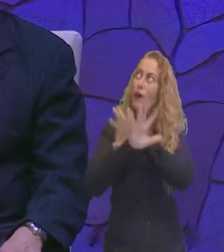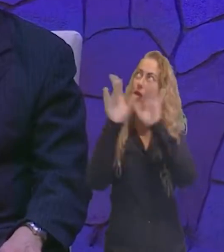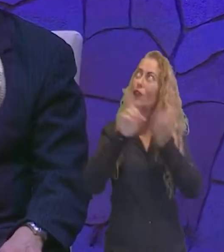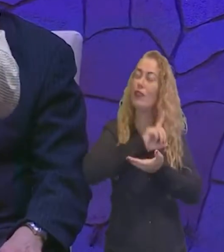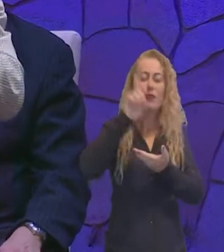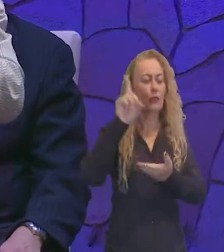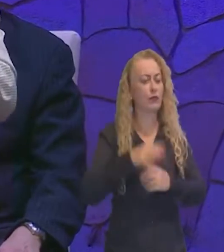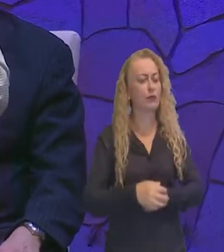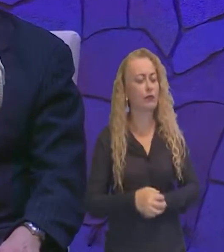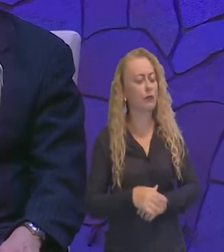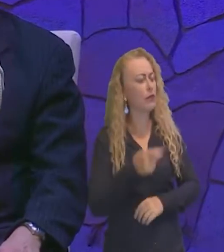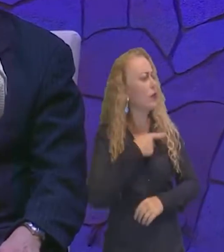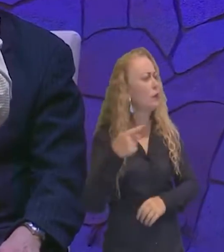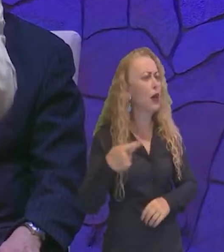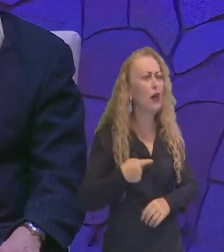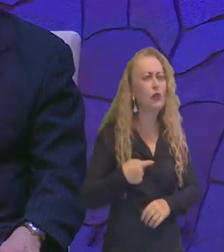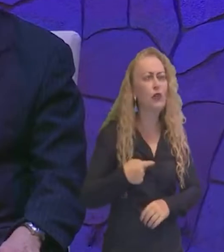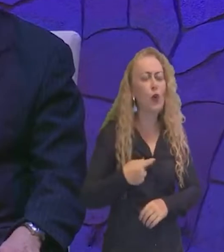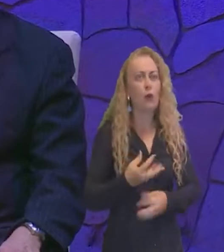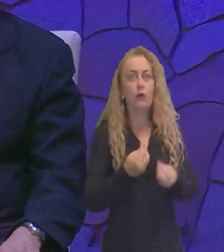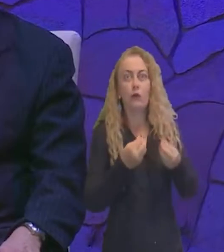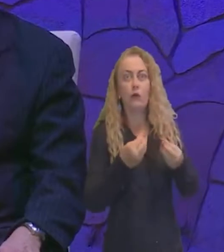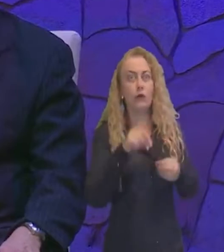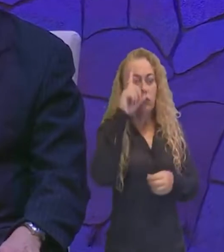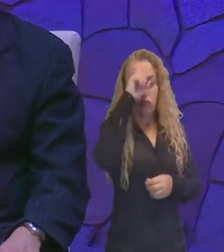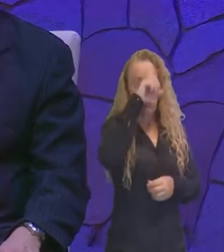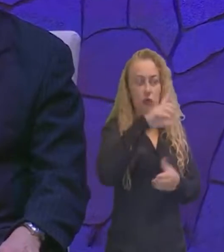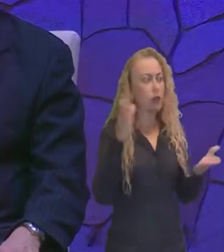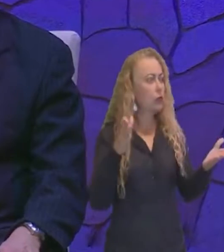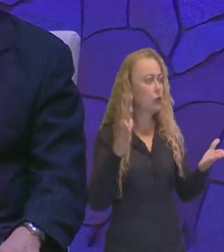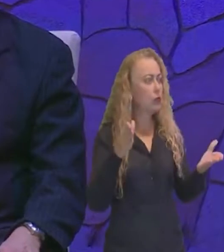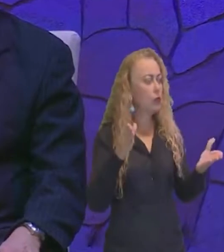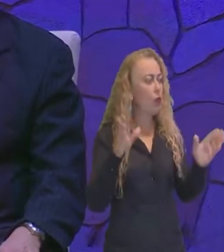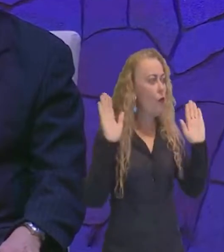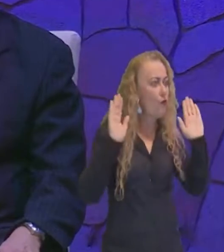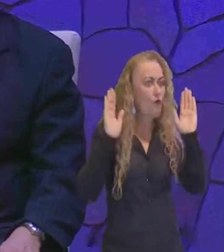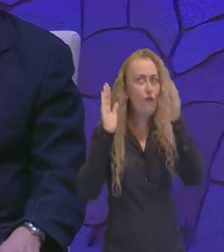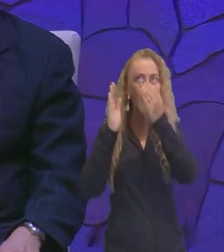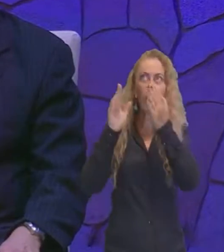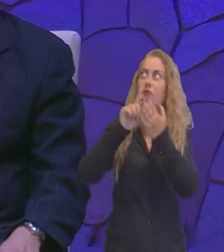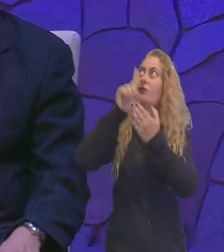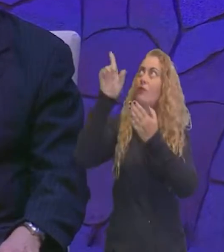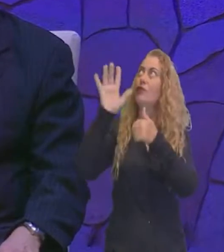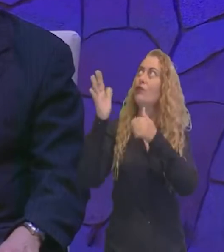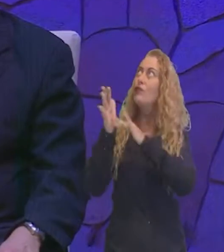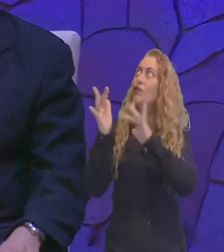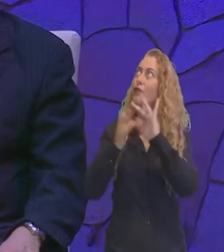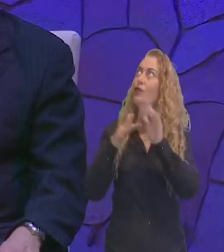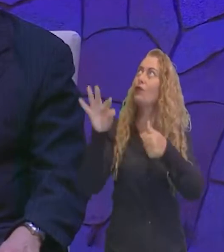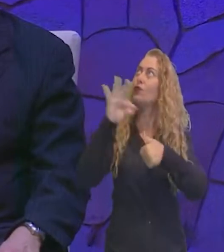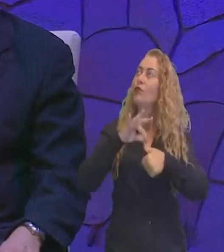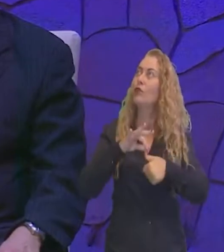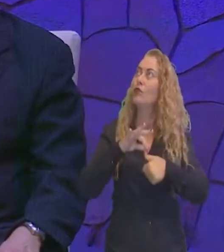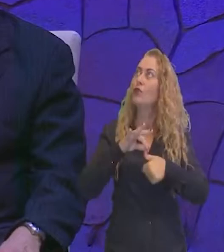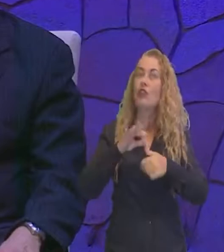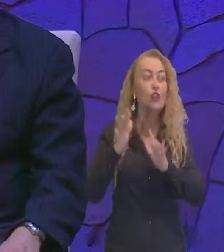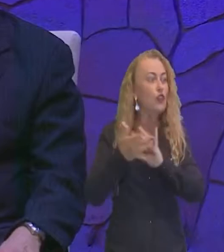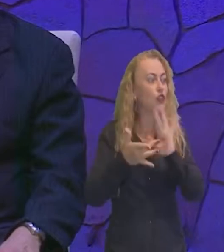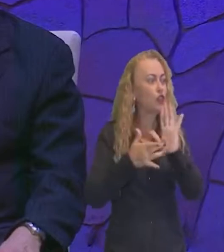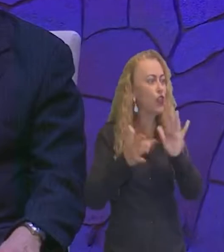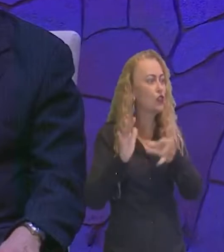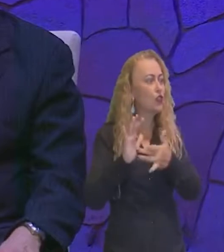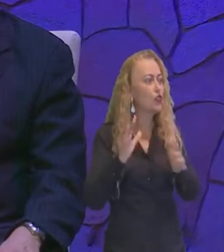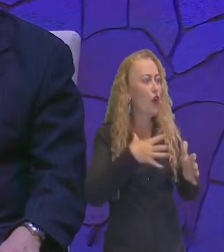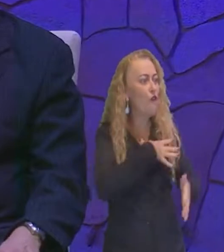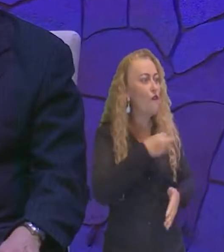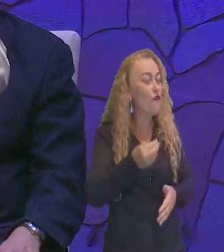Ah, pastor, mas isso é muito radical. Olha para Jesus, olha para Jesus. Ele era Deus, ele era o Filho